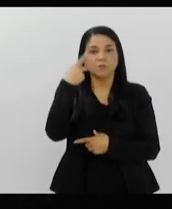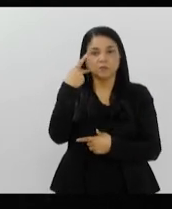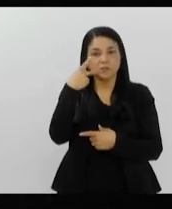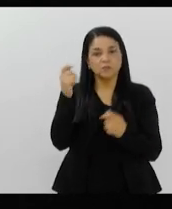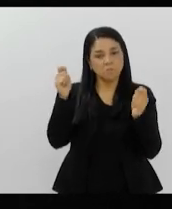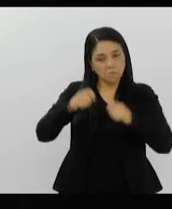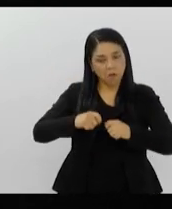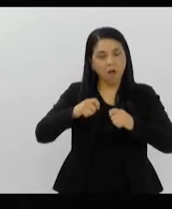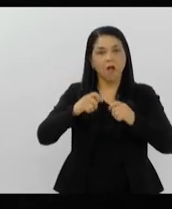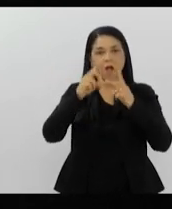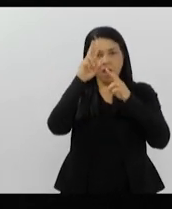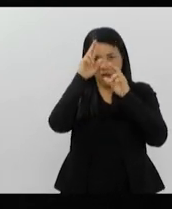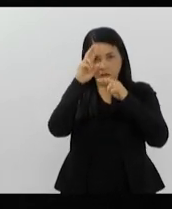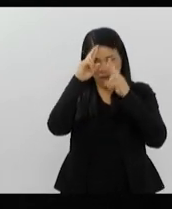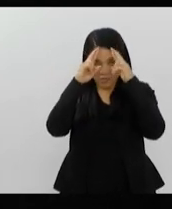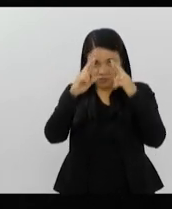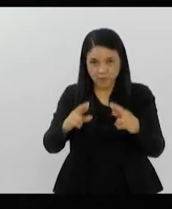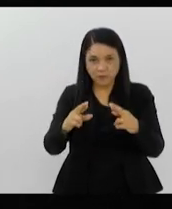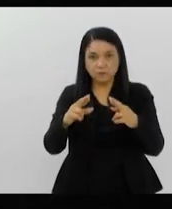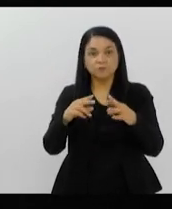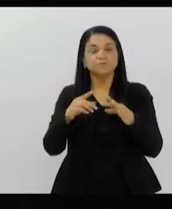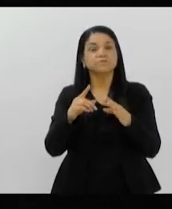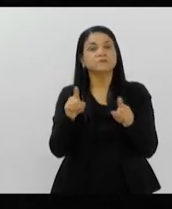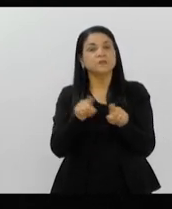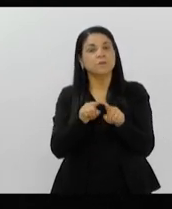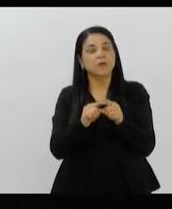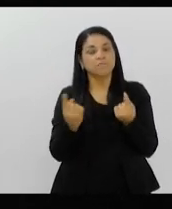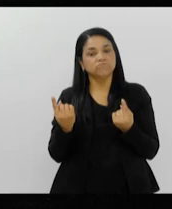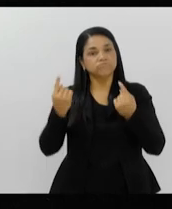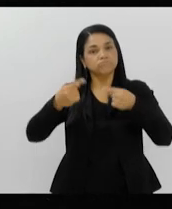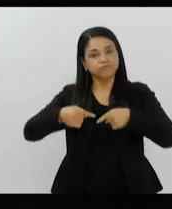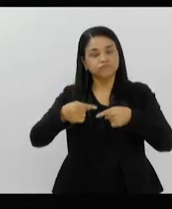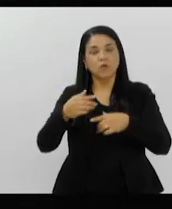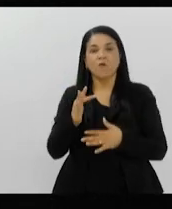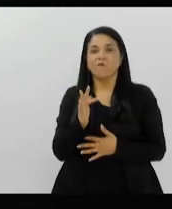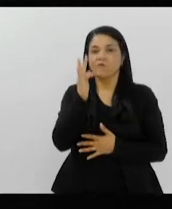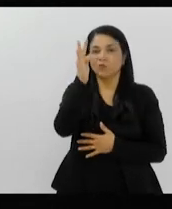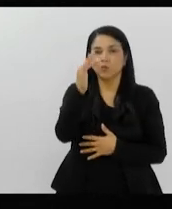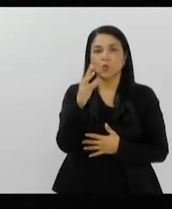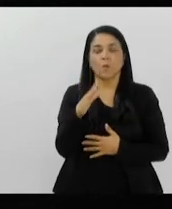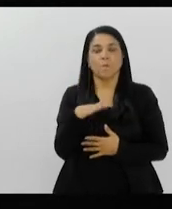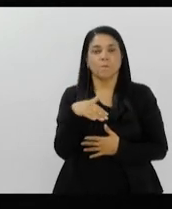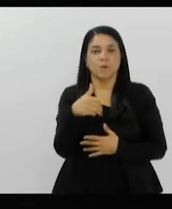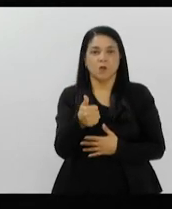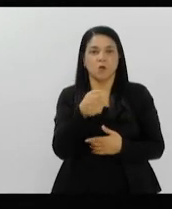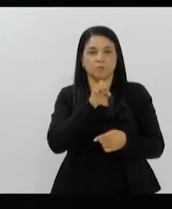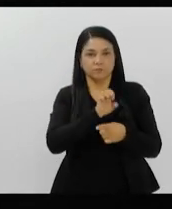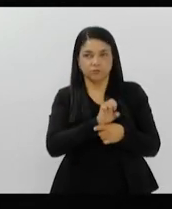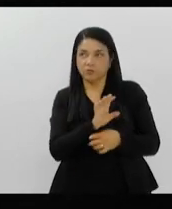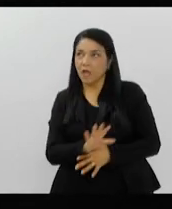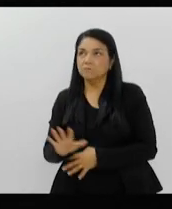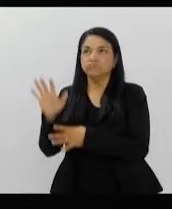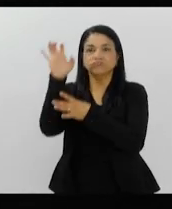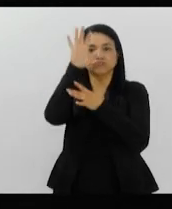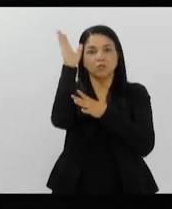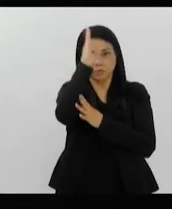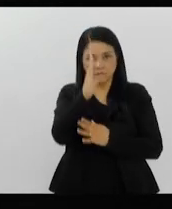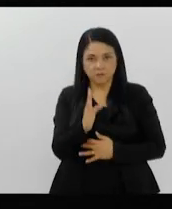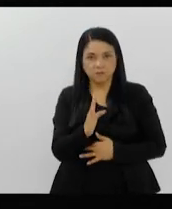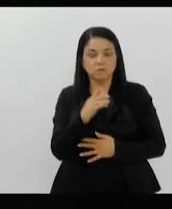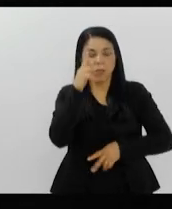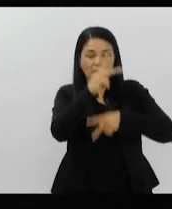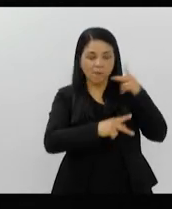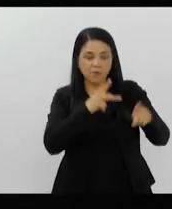ser respeitados e possam, acima de tudo, concorrer para um futuro melhor para os nossos estados, para o Brasil e para a população